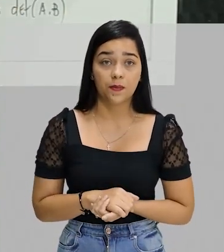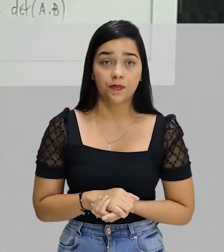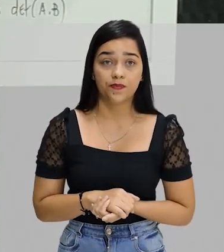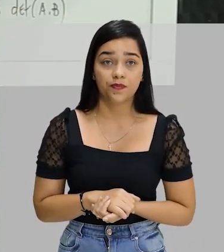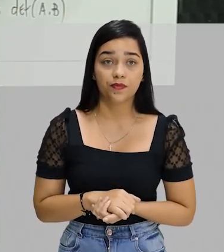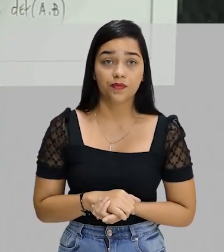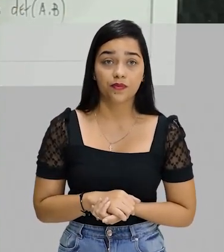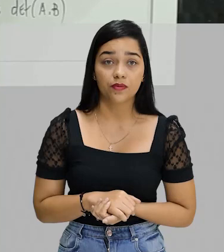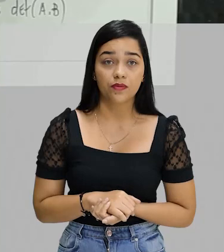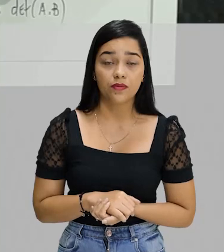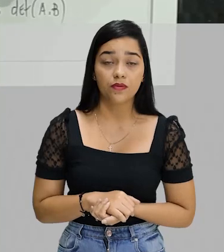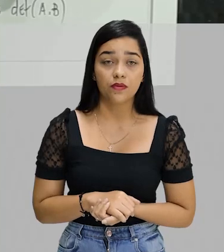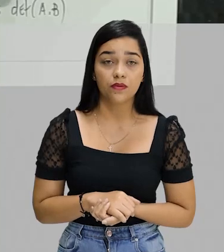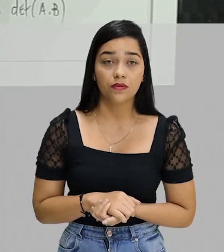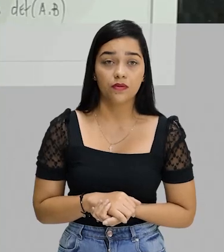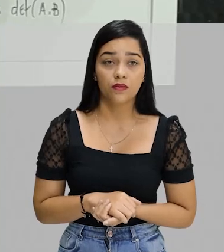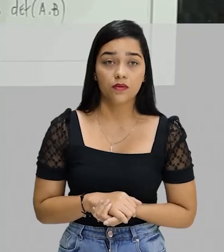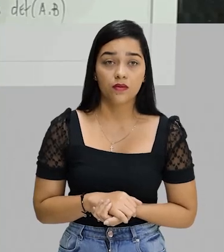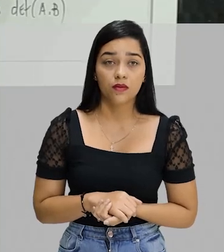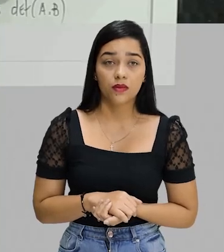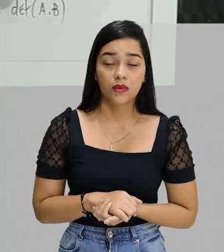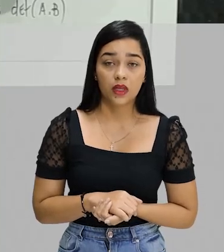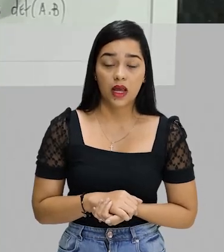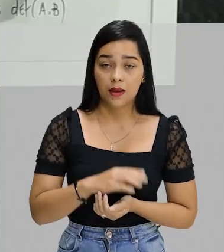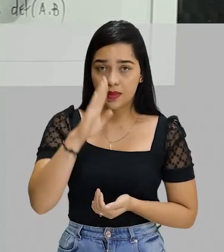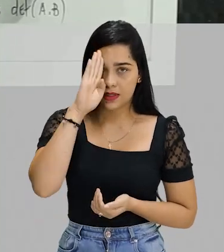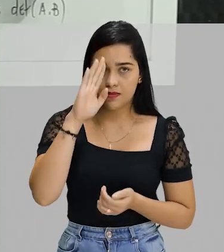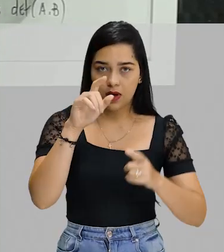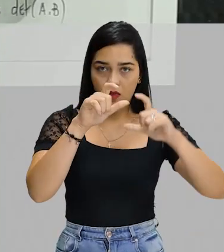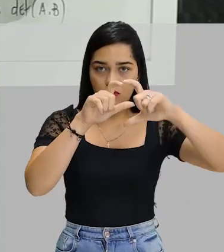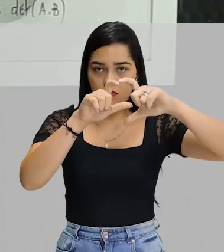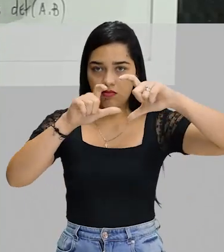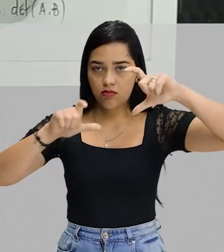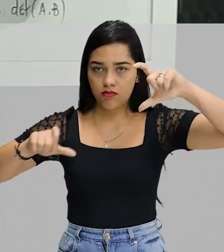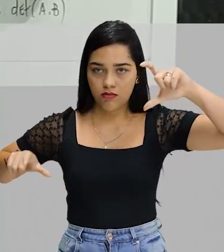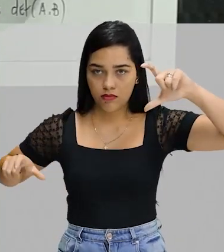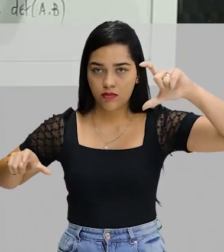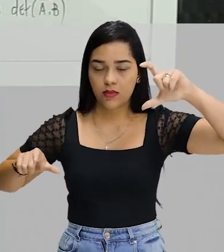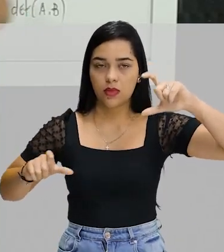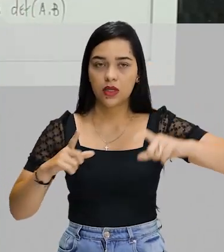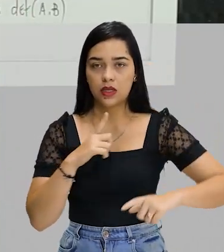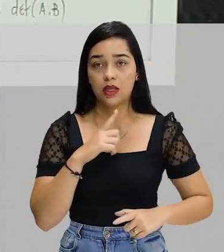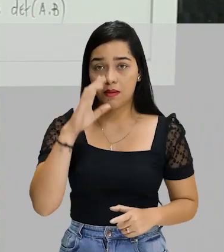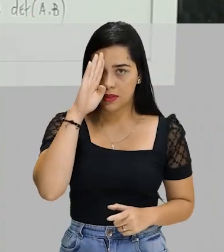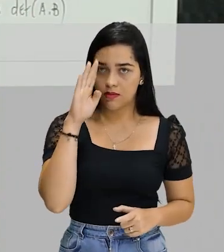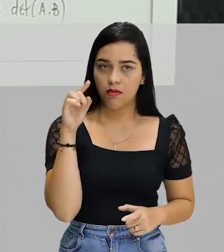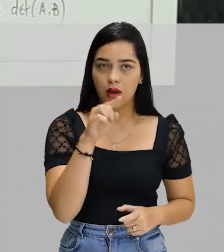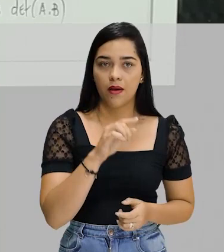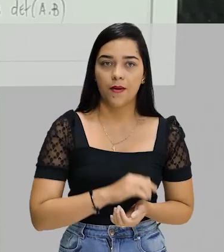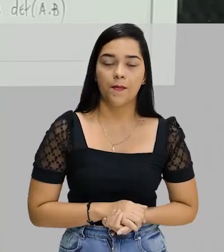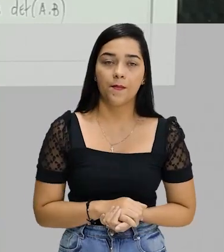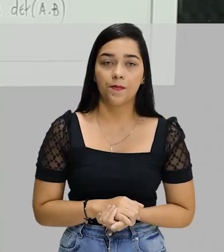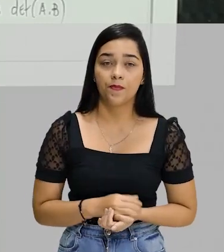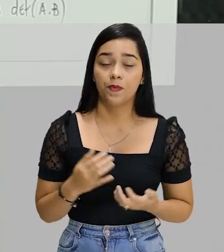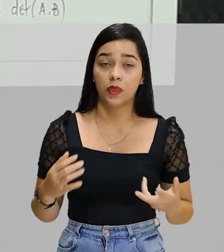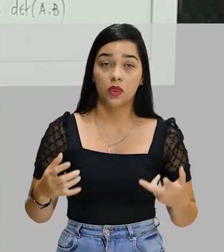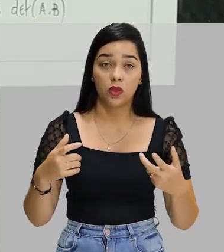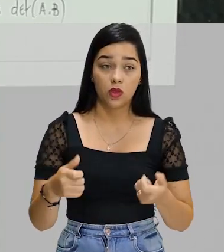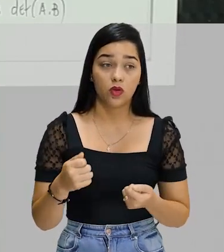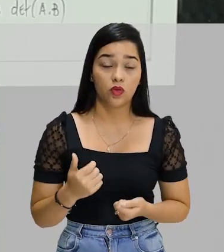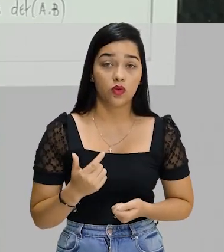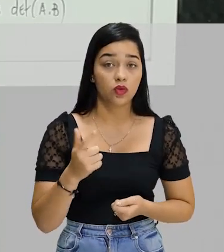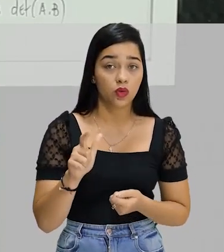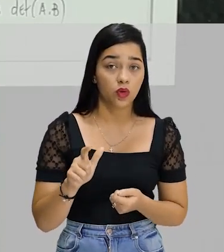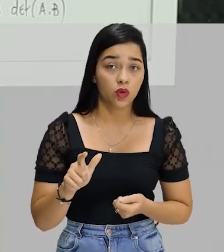destacar essa diagonal principal, desse determinante aqui, todos os